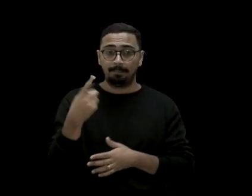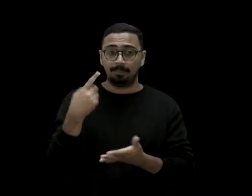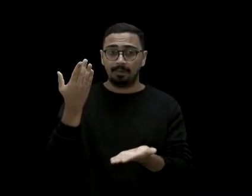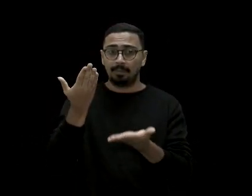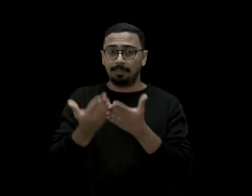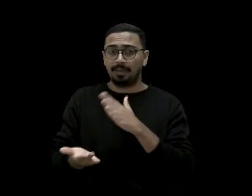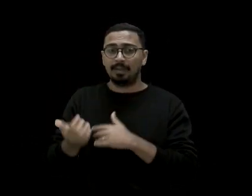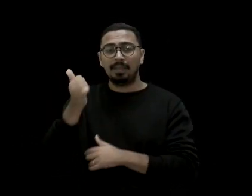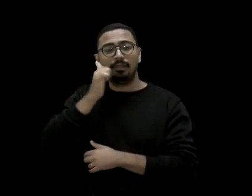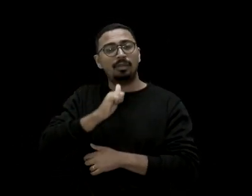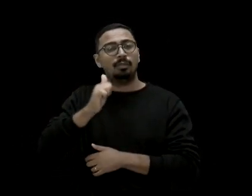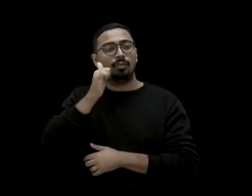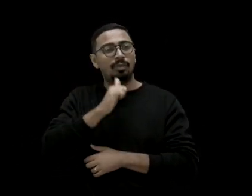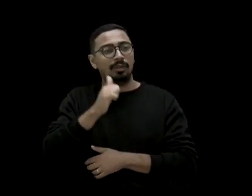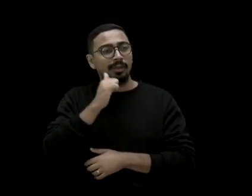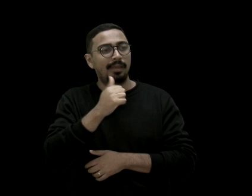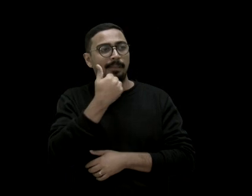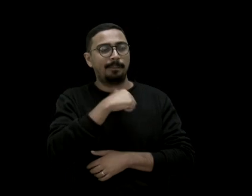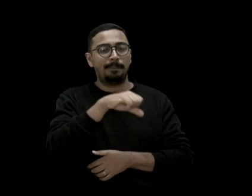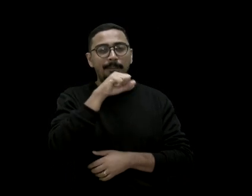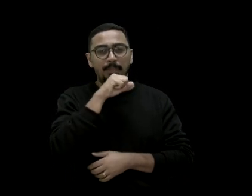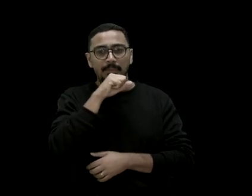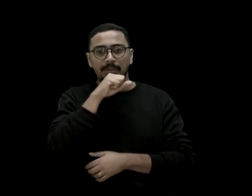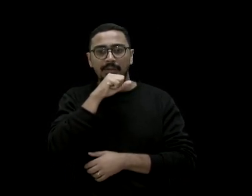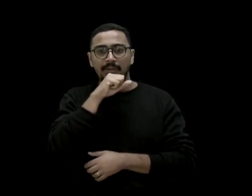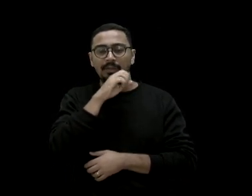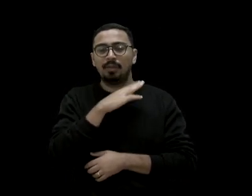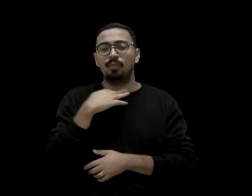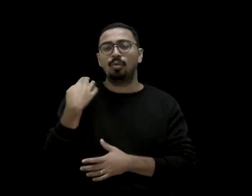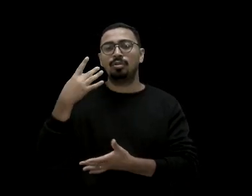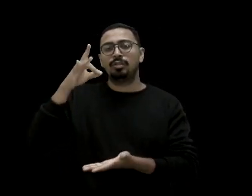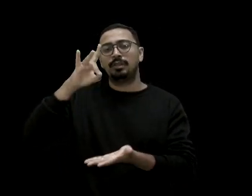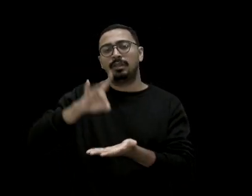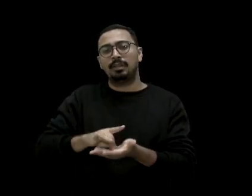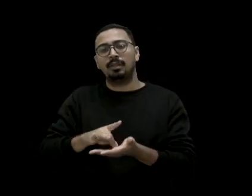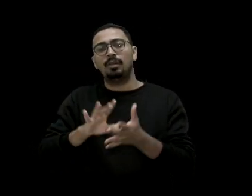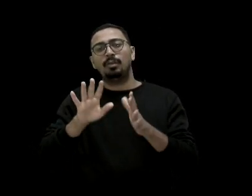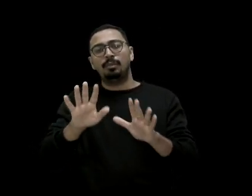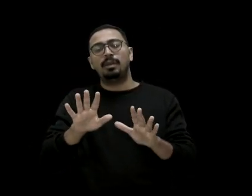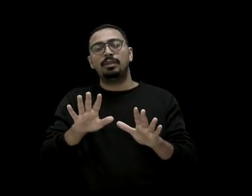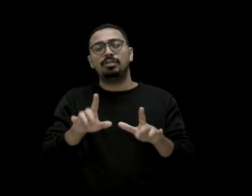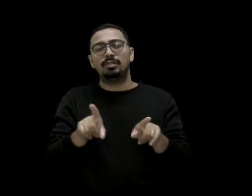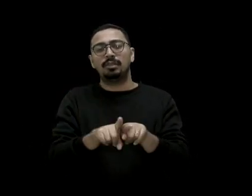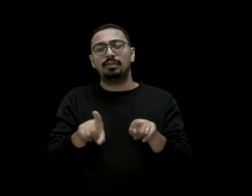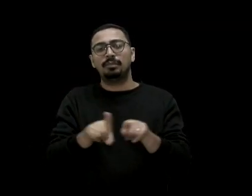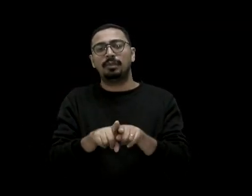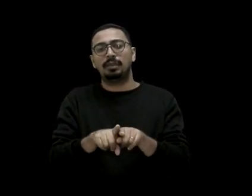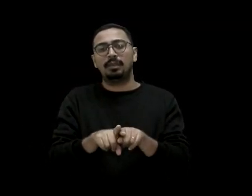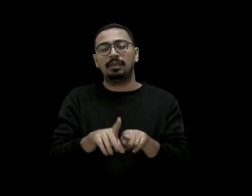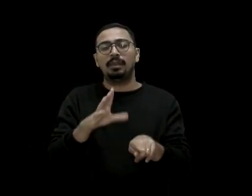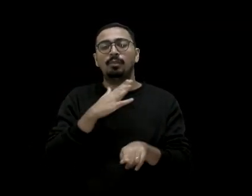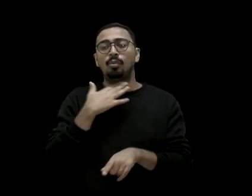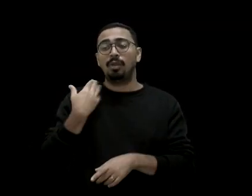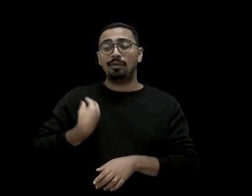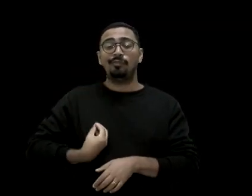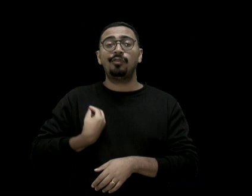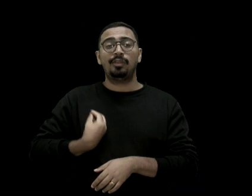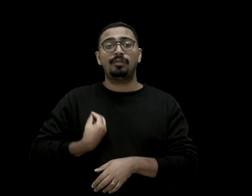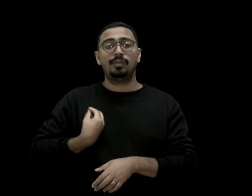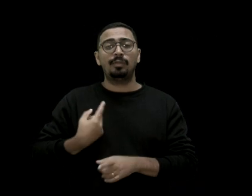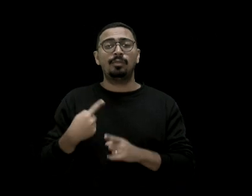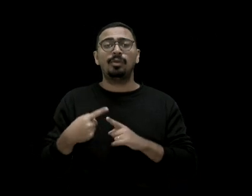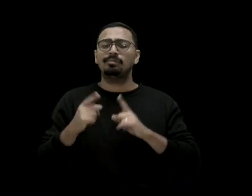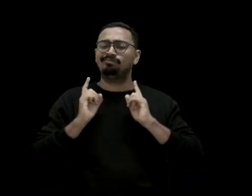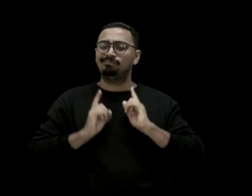nossas mulheres, nossas mães, não só por morte real, mas também pela morte enquanto viva. As mulheres